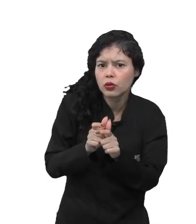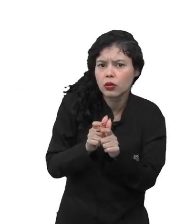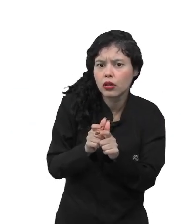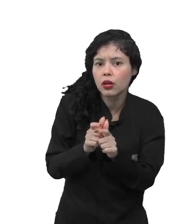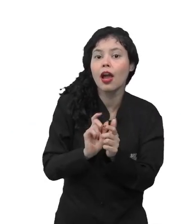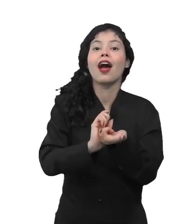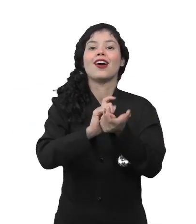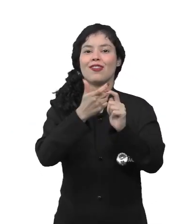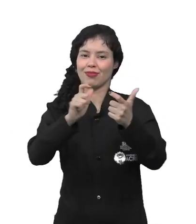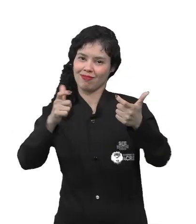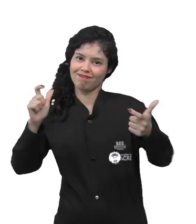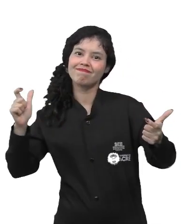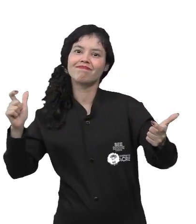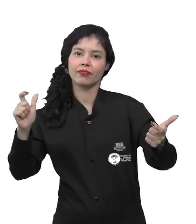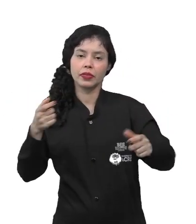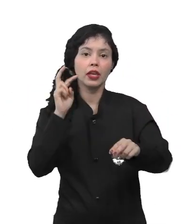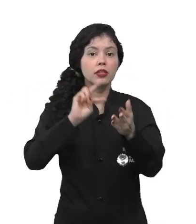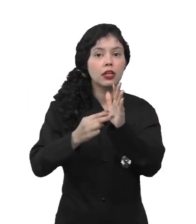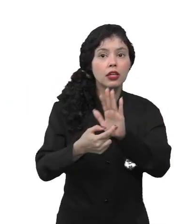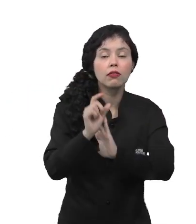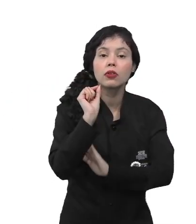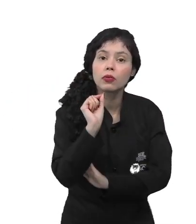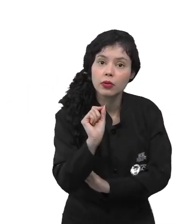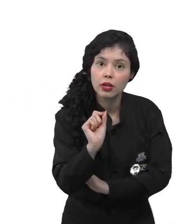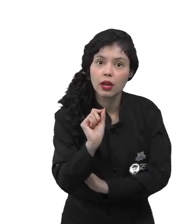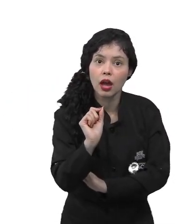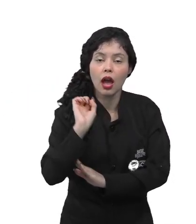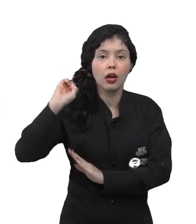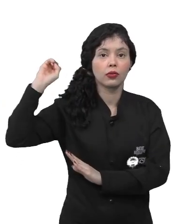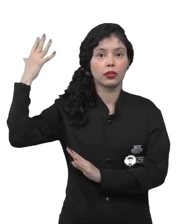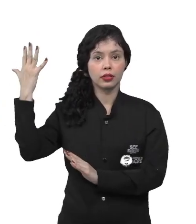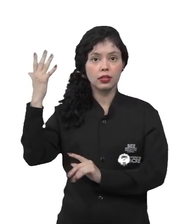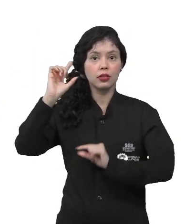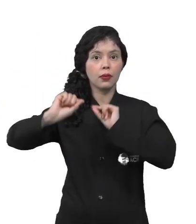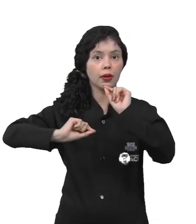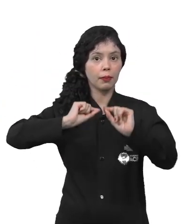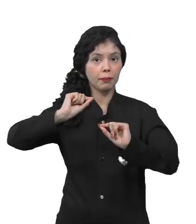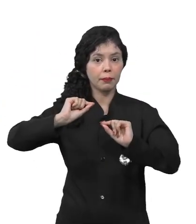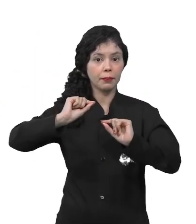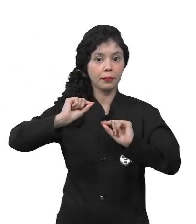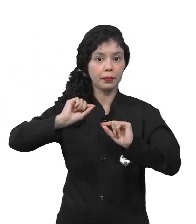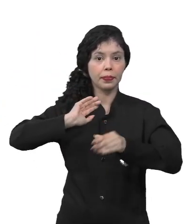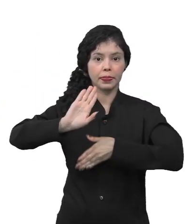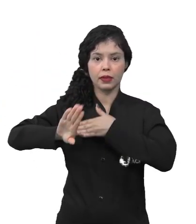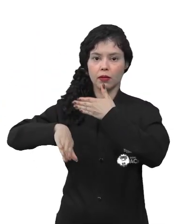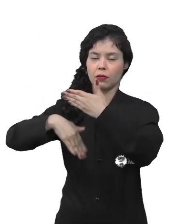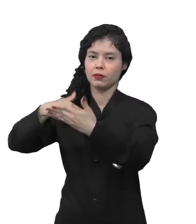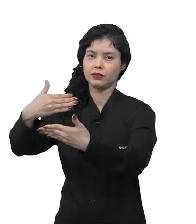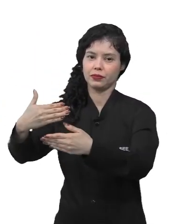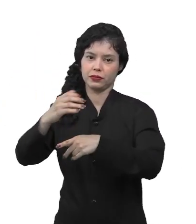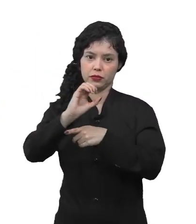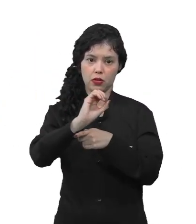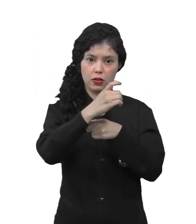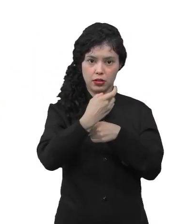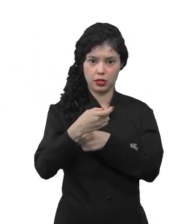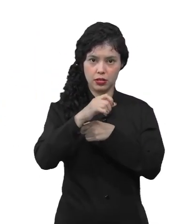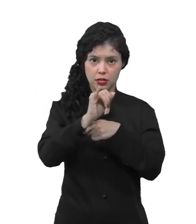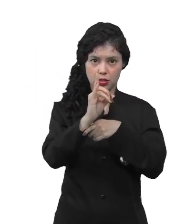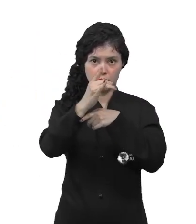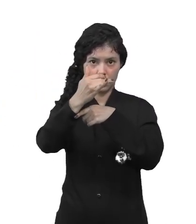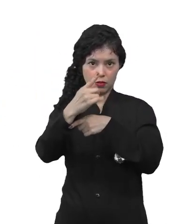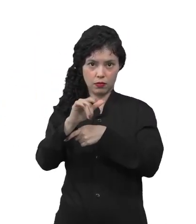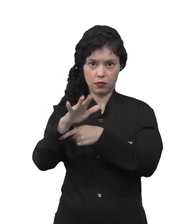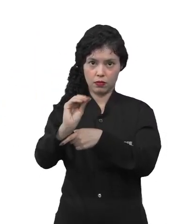NOx aumentou. Isso quer dizer que aconteceu aqui, ó, o processo de